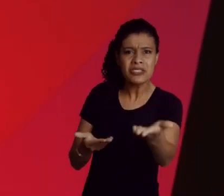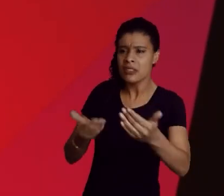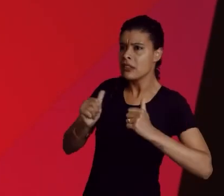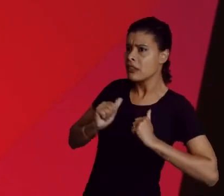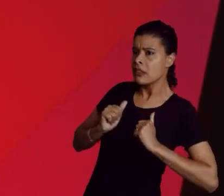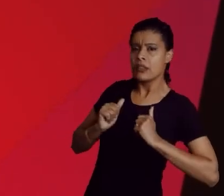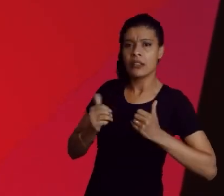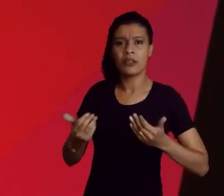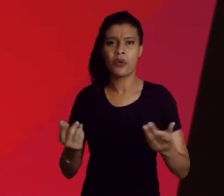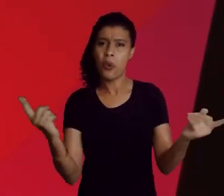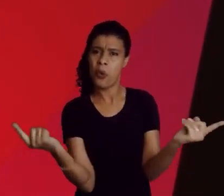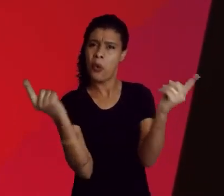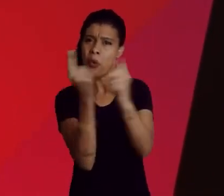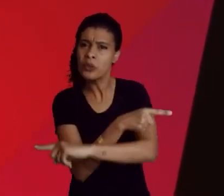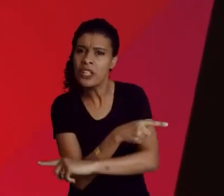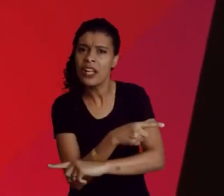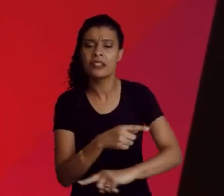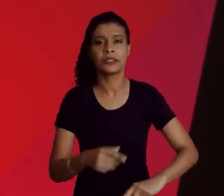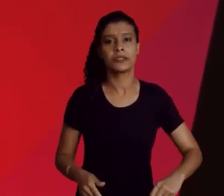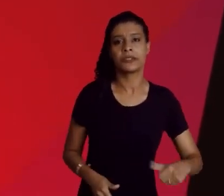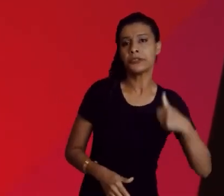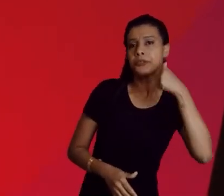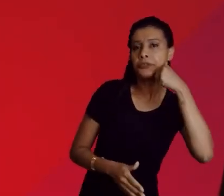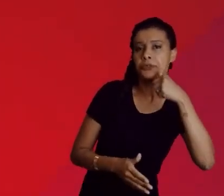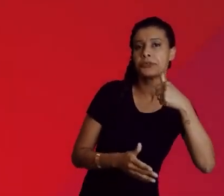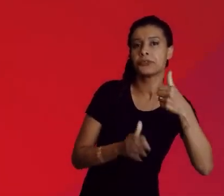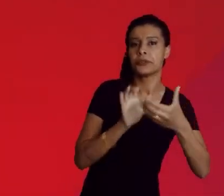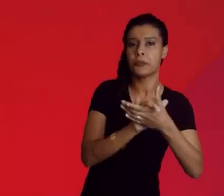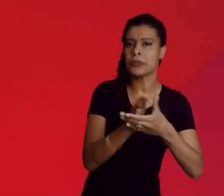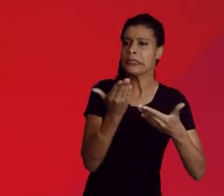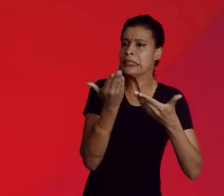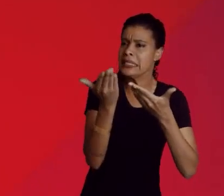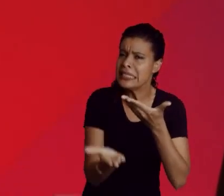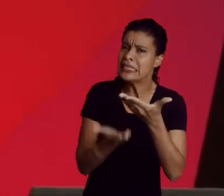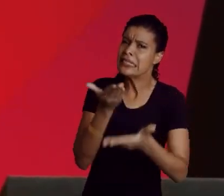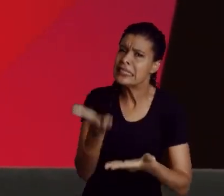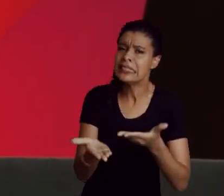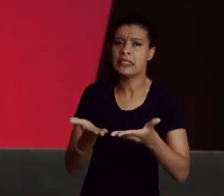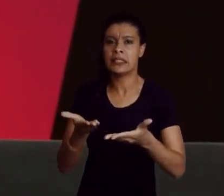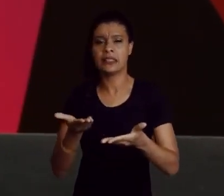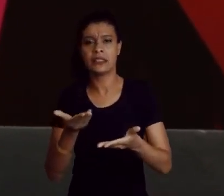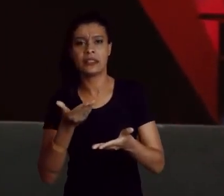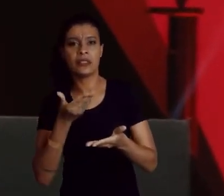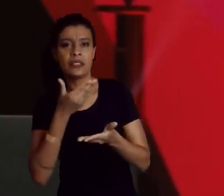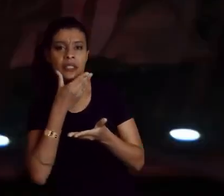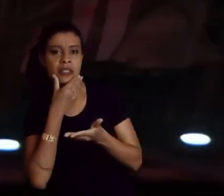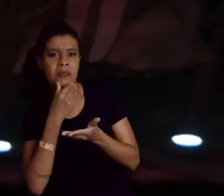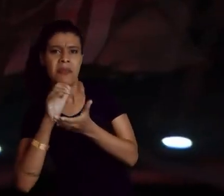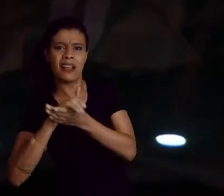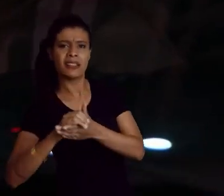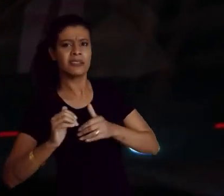Marido, se a sua esposa vai e desbrava tudo, se é sempre ela que cede, daqui a pouco se tornam pesados. Coloquem na balança.